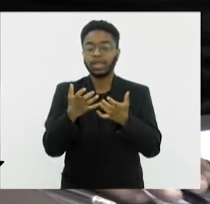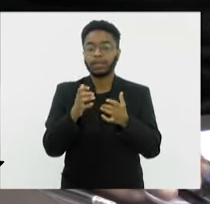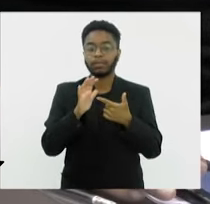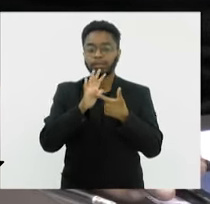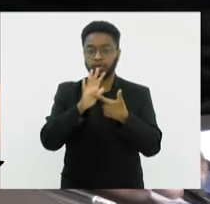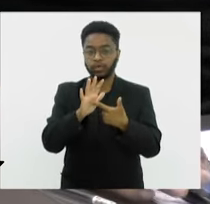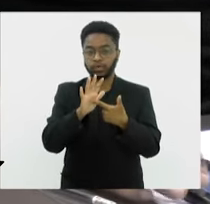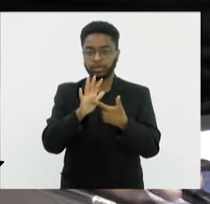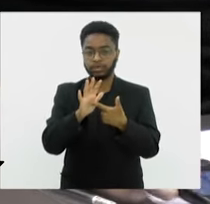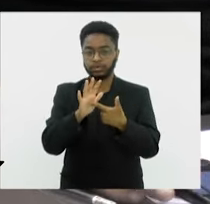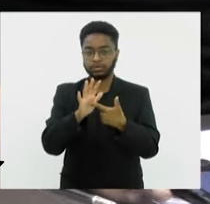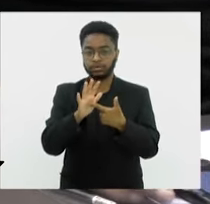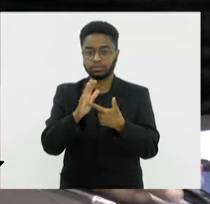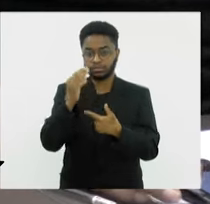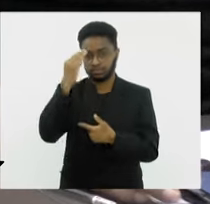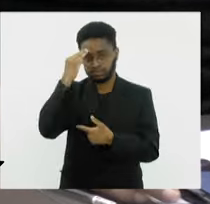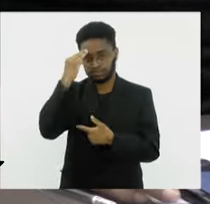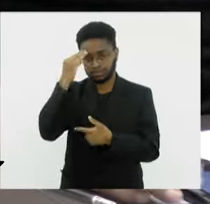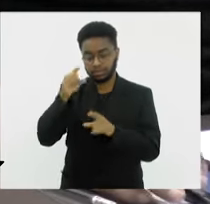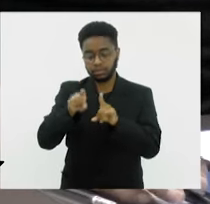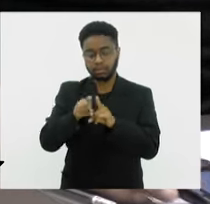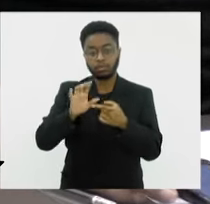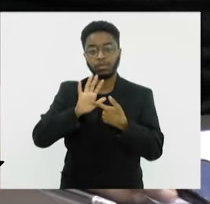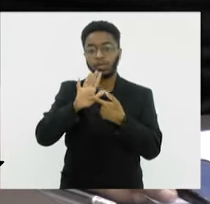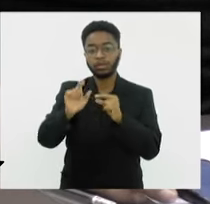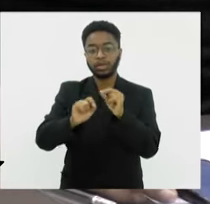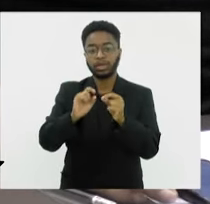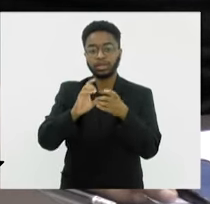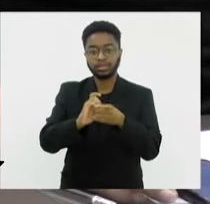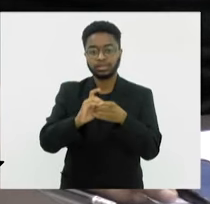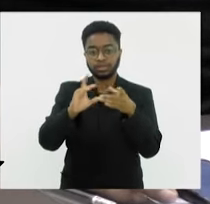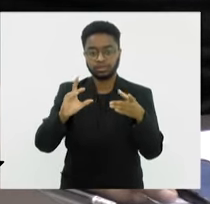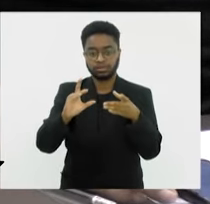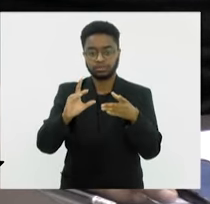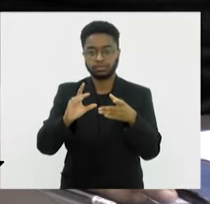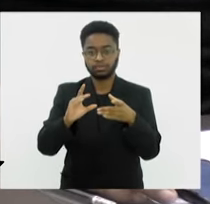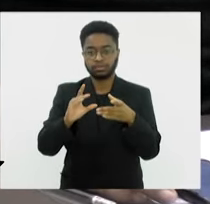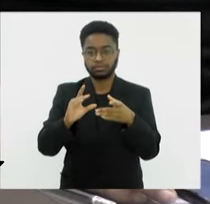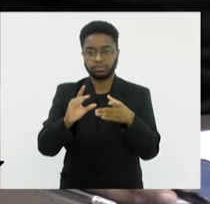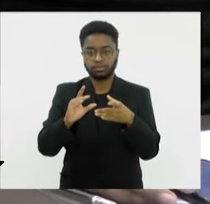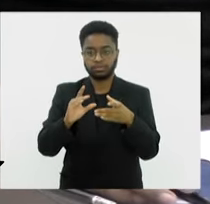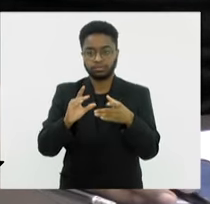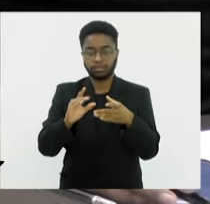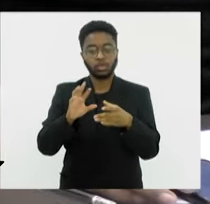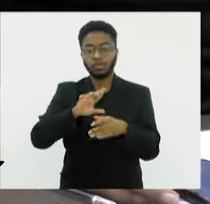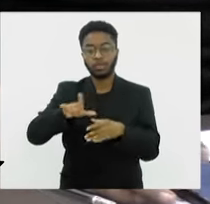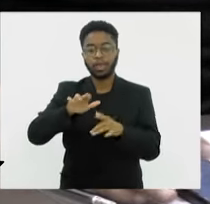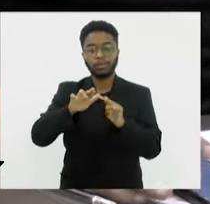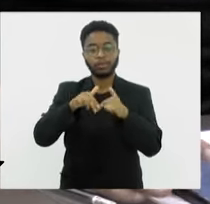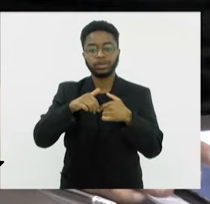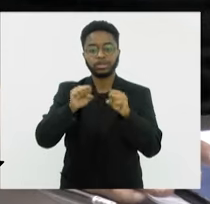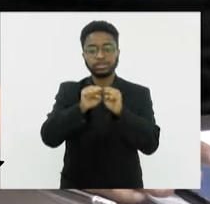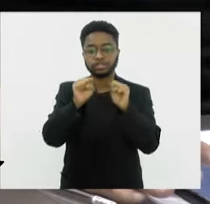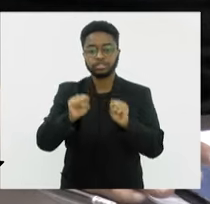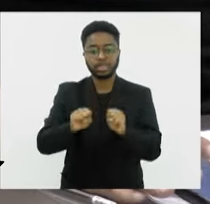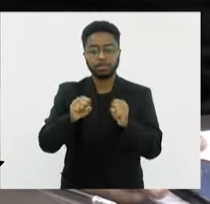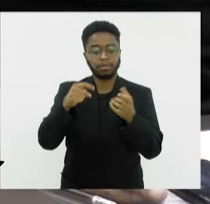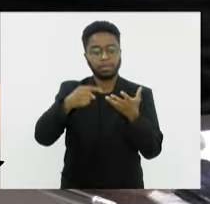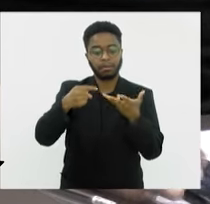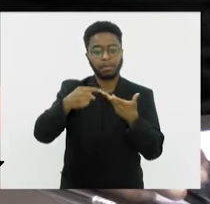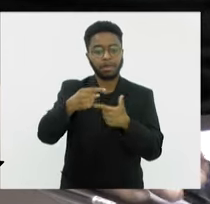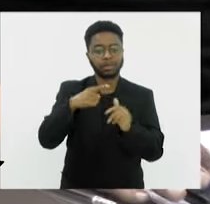memória, e uma memória apontando no sentido da democracia, e não no sentido de um sistema A, B ou C que se